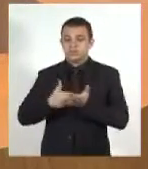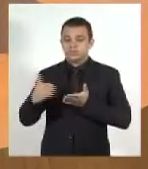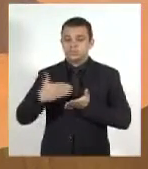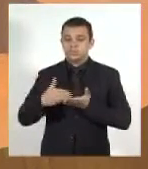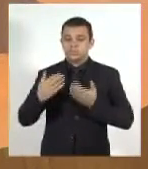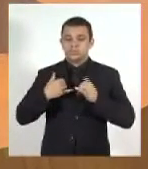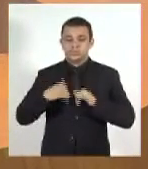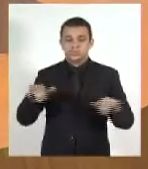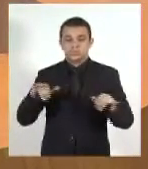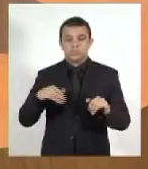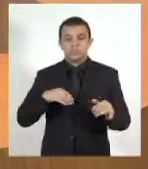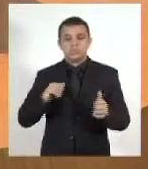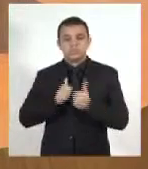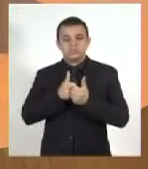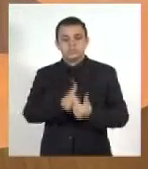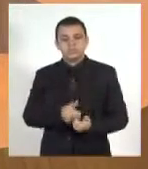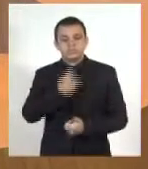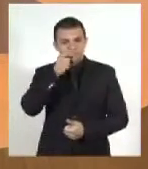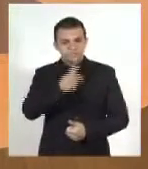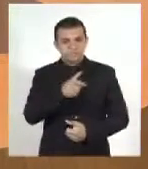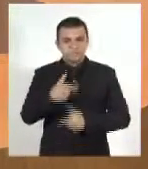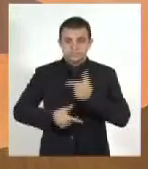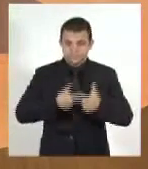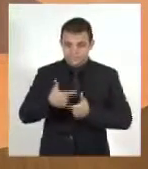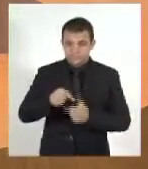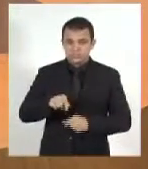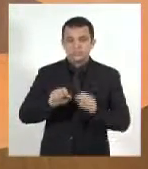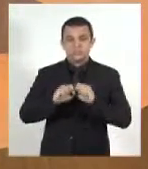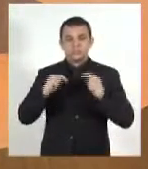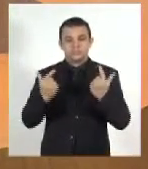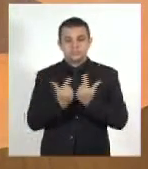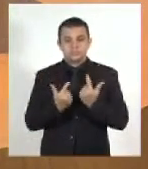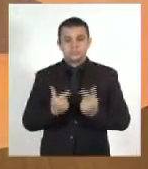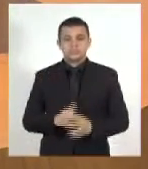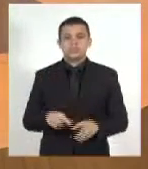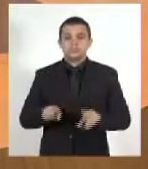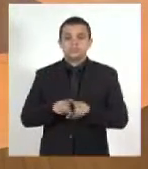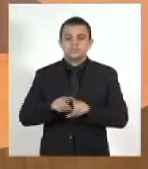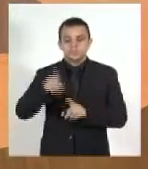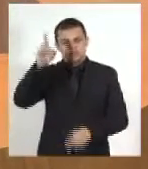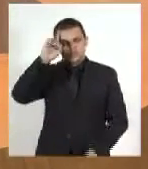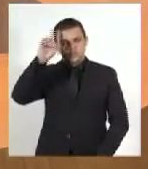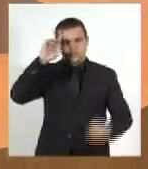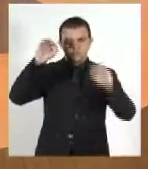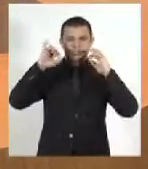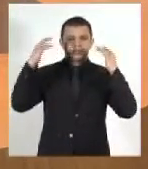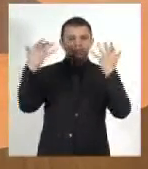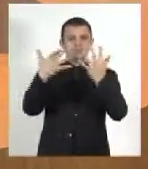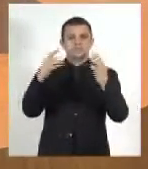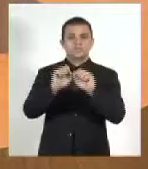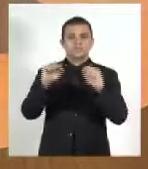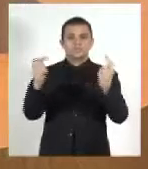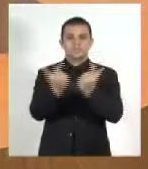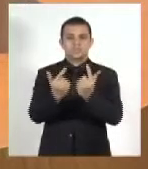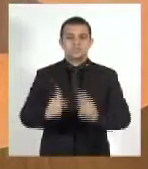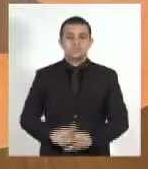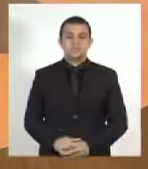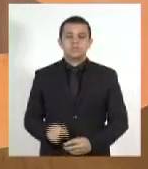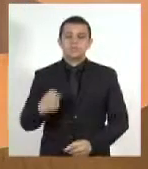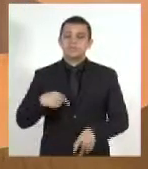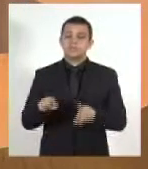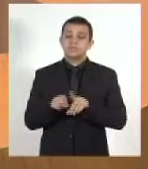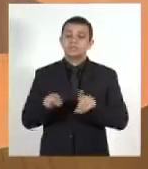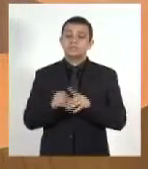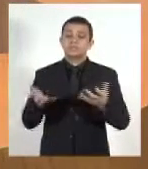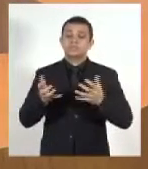TV Assembleia, através da TV Assembleia, e todos os dias na galeria da Assembleia Legislativa. E quero fazer minhas